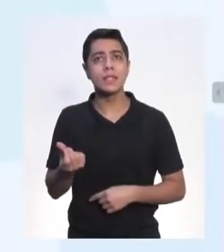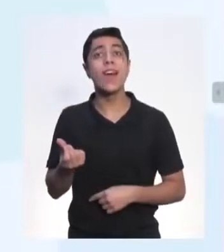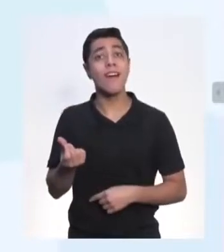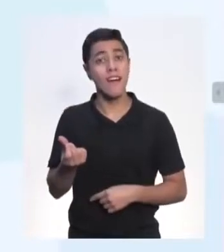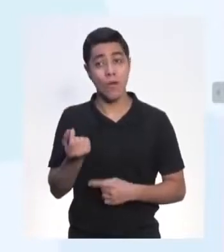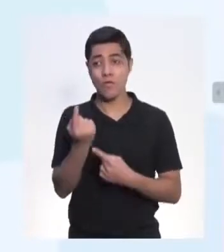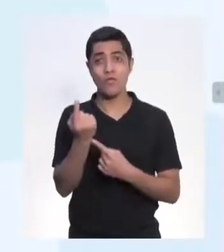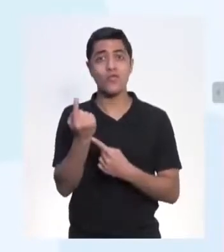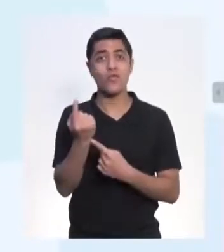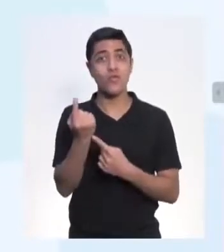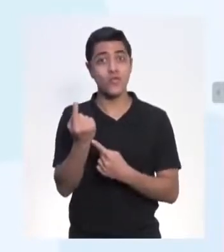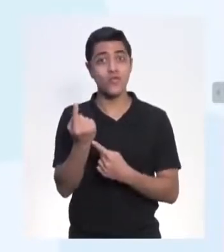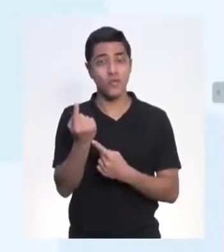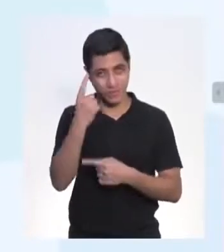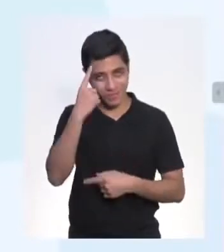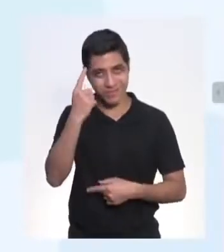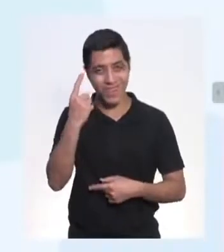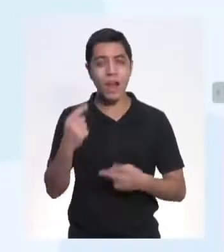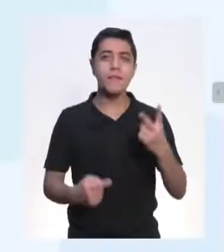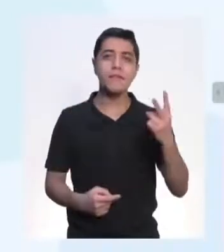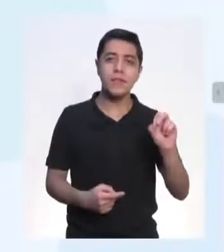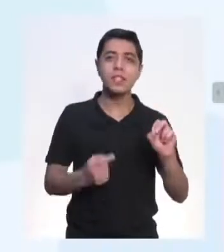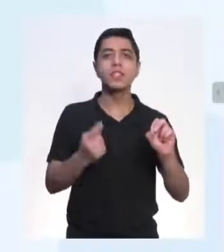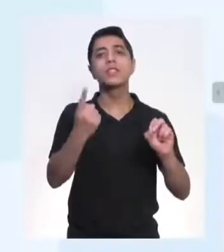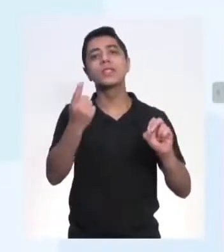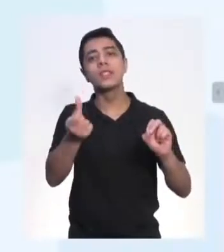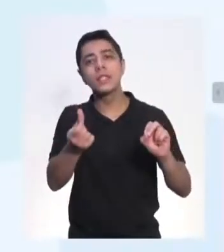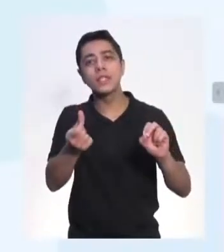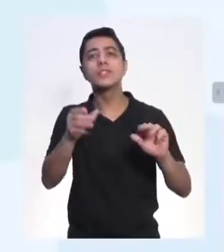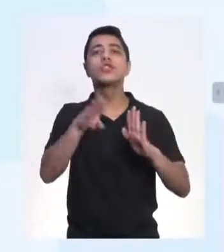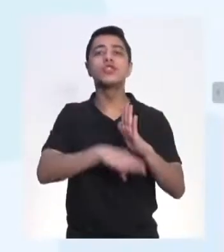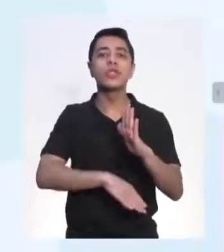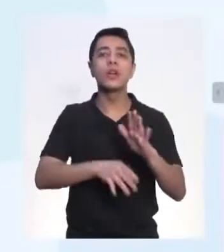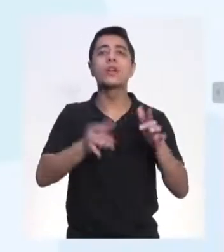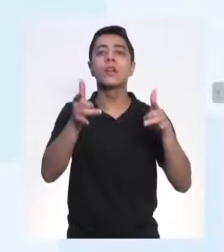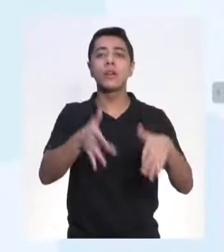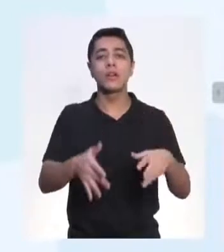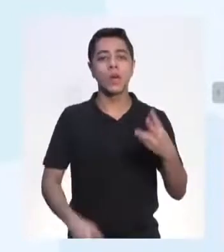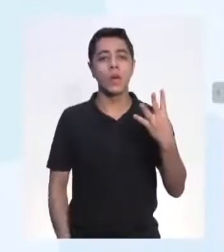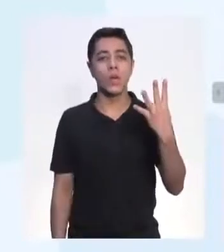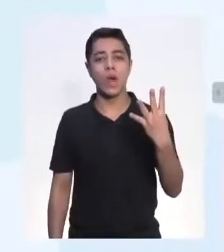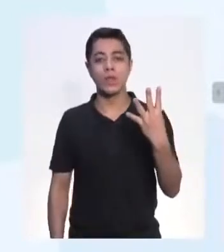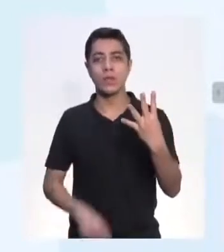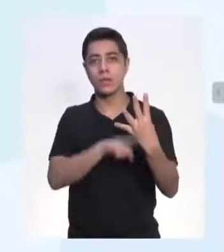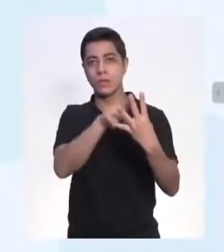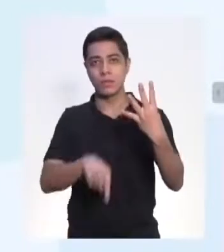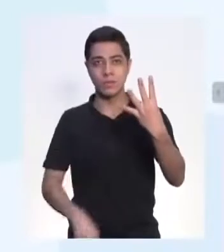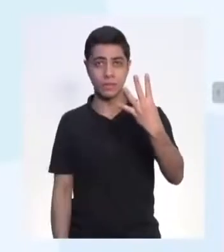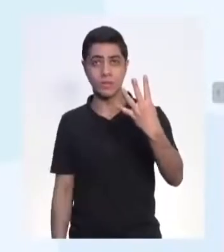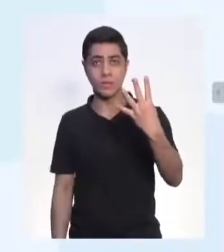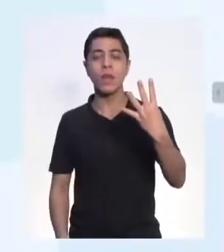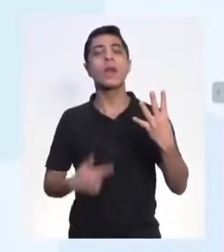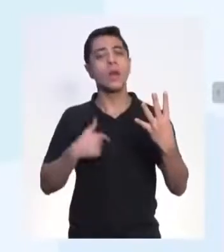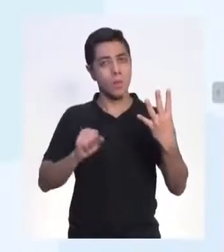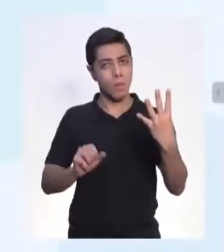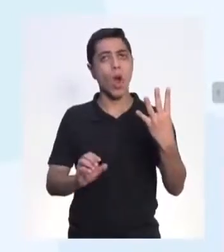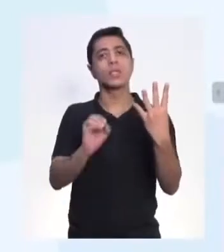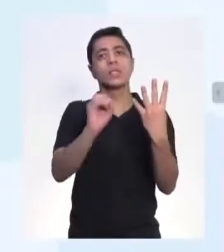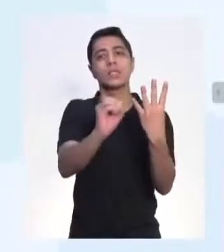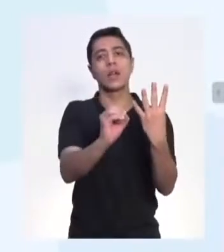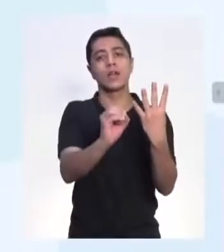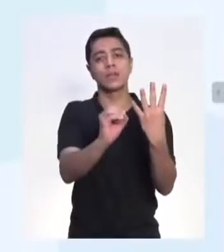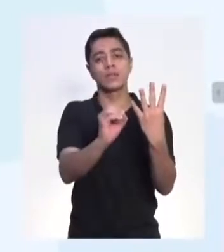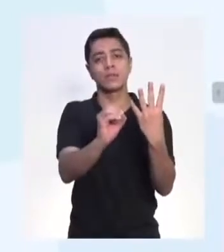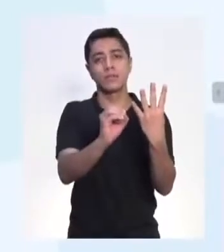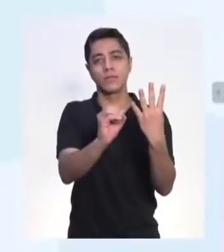16, 4. Perfeito. Vou colocar mais um zerinho. 40.